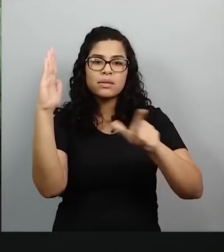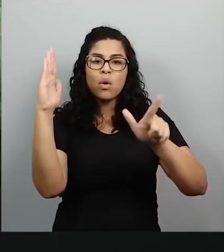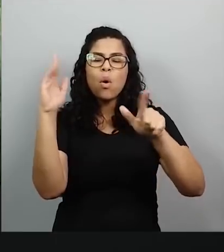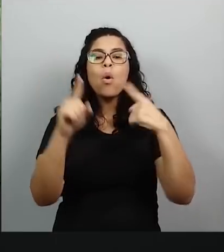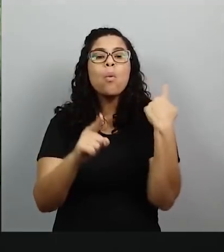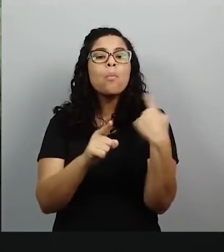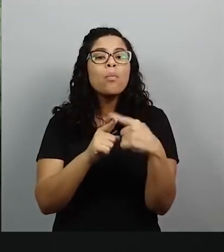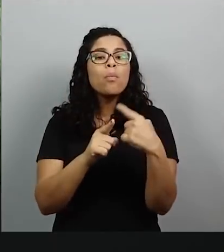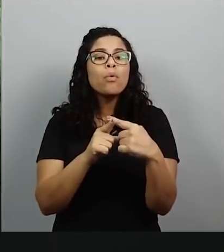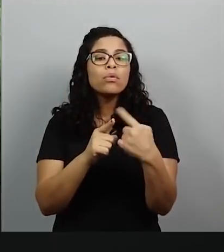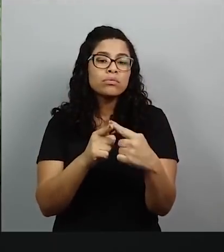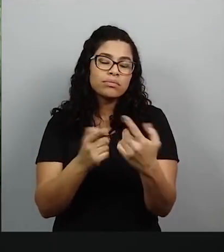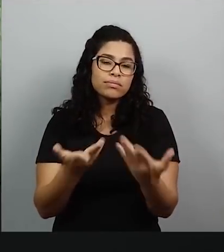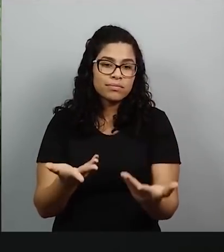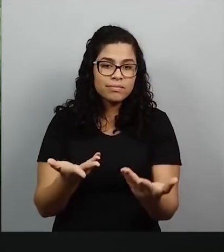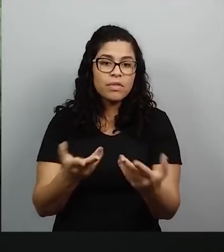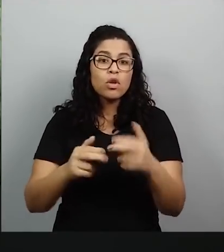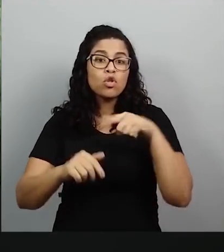chamados de